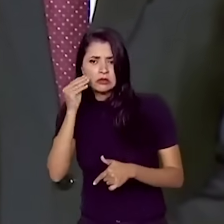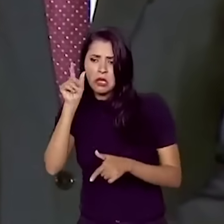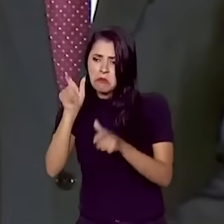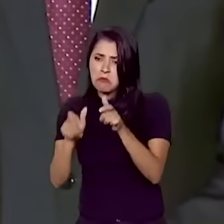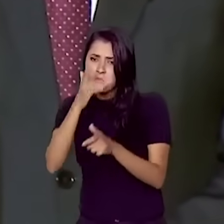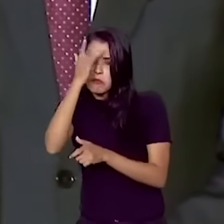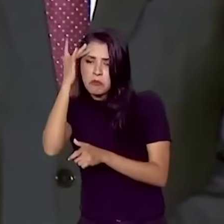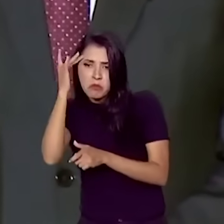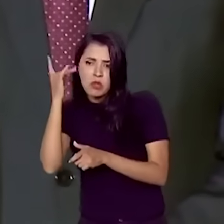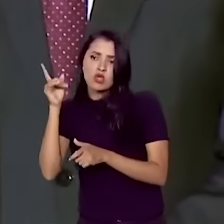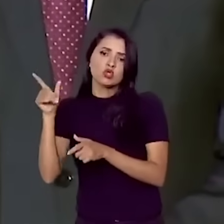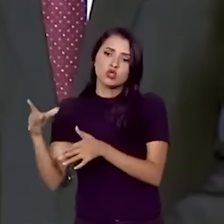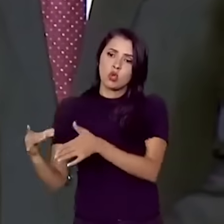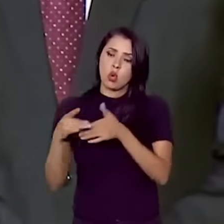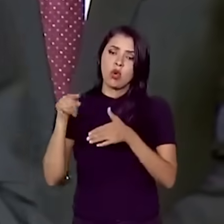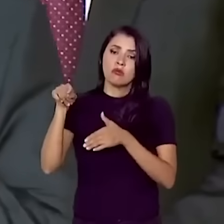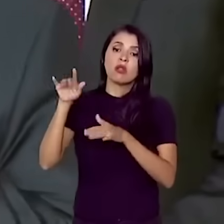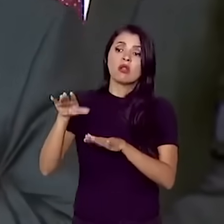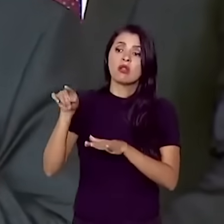qualquer pessoa